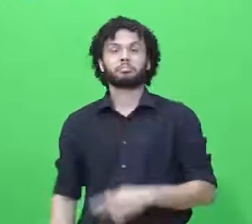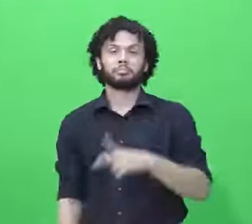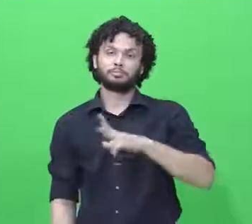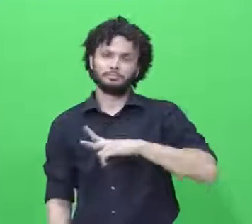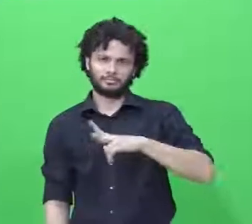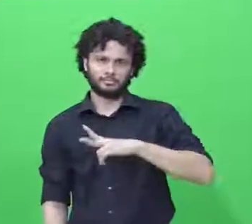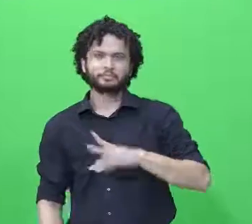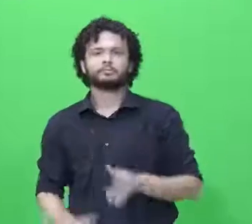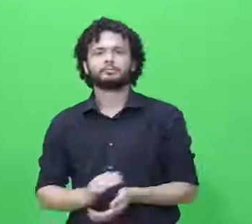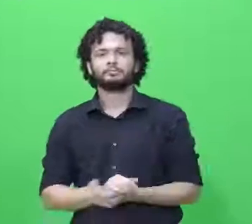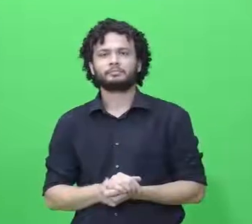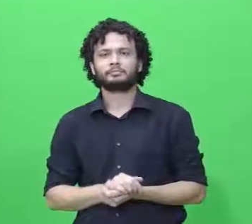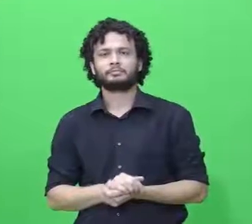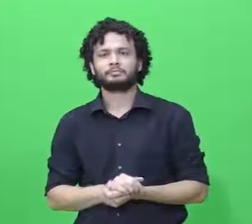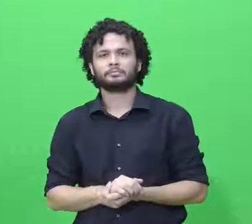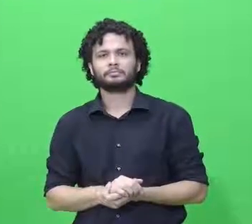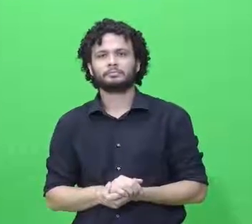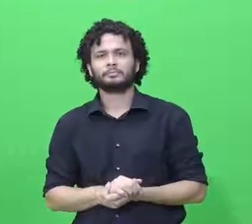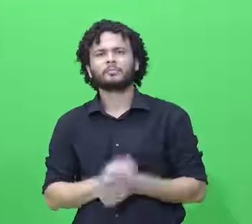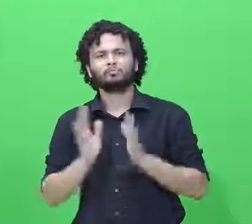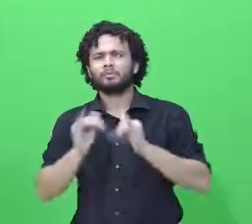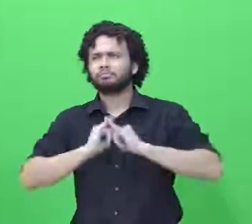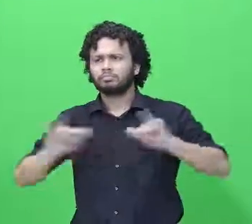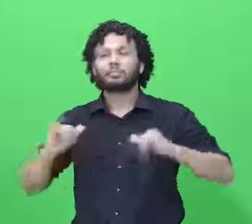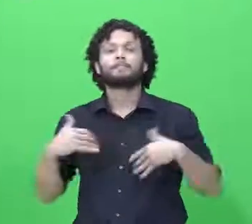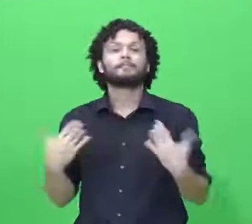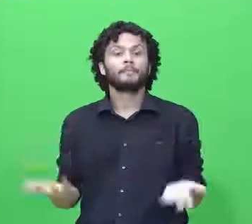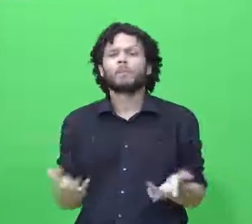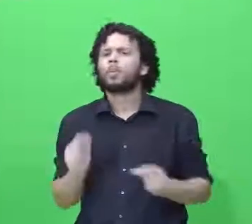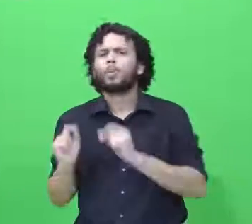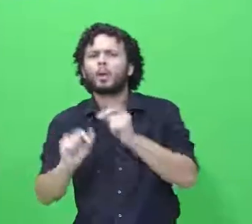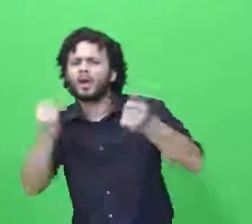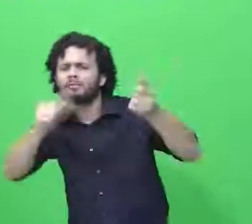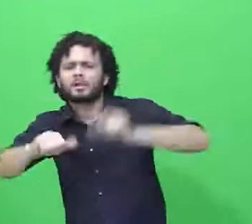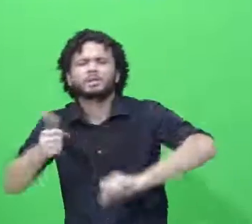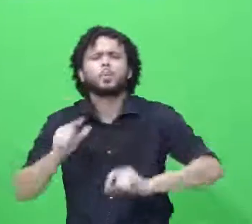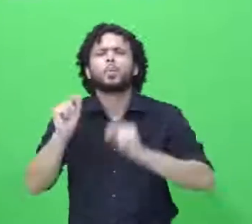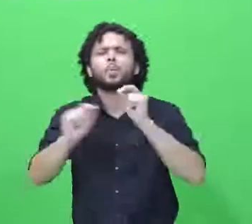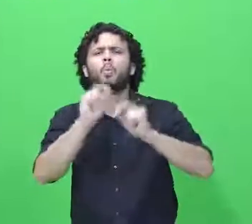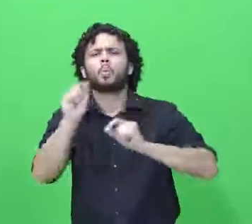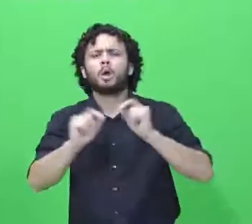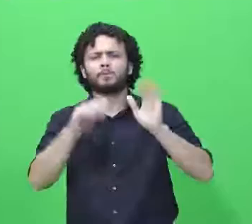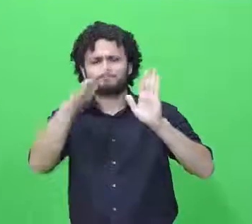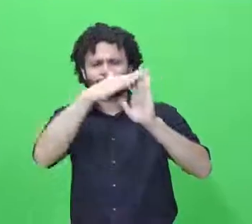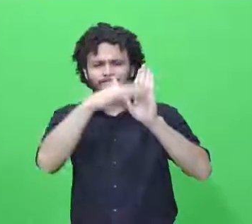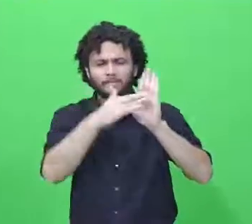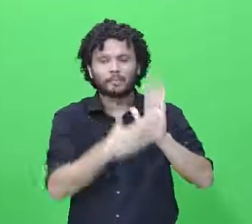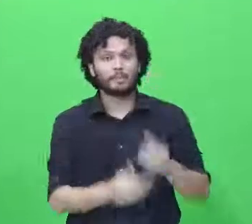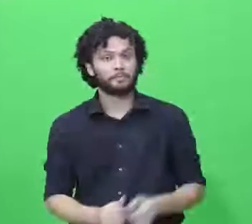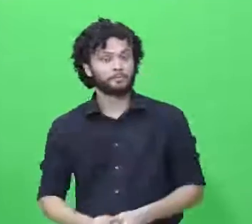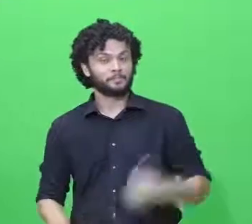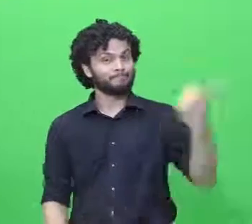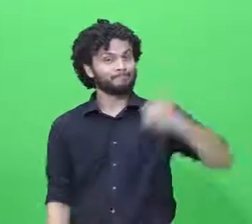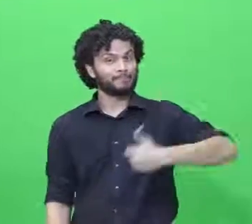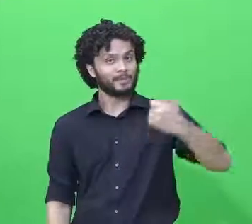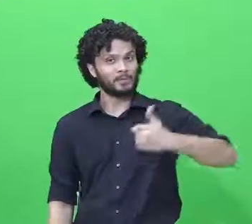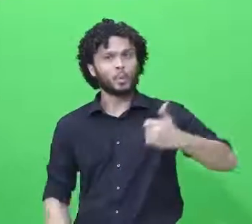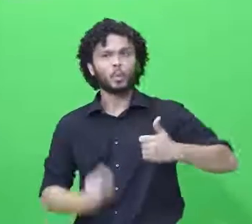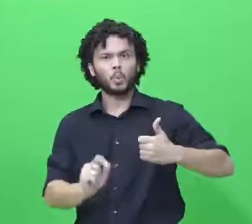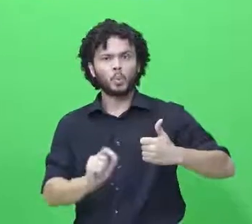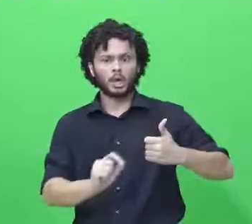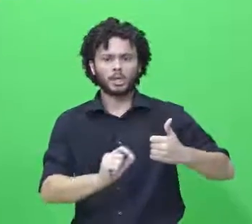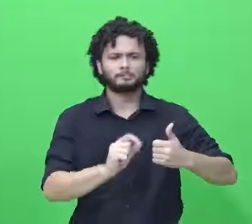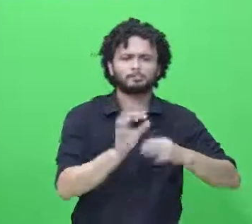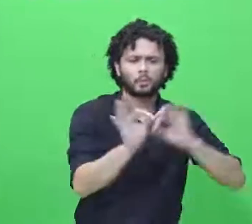né? E-mail, já falei, né? Então, e a avaliação como é que é feita? Depois dessa primeira etapa de